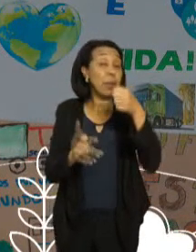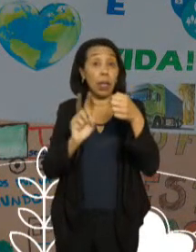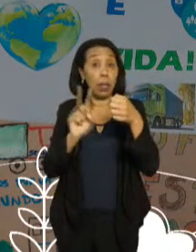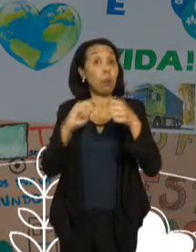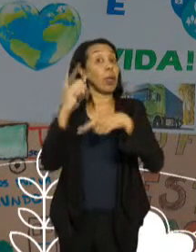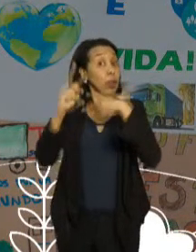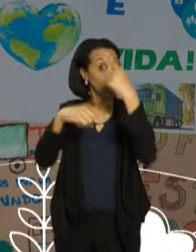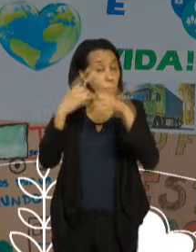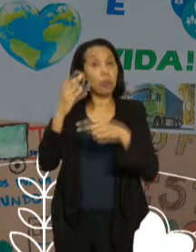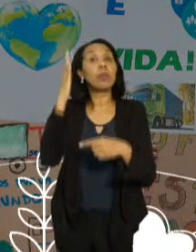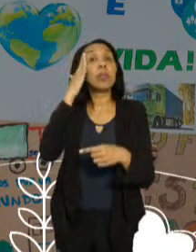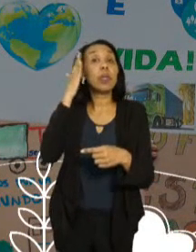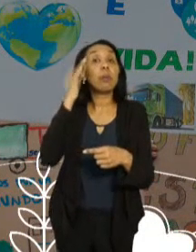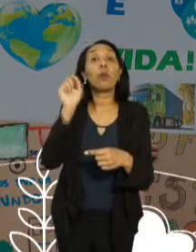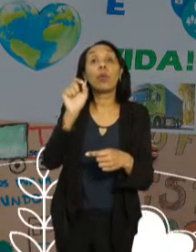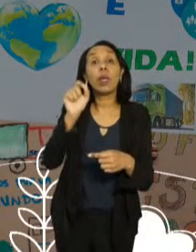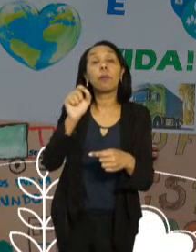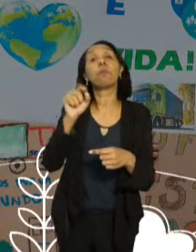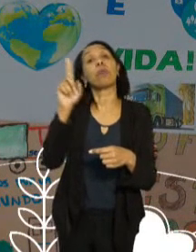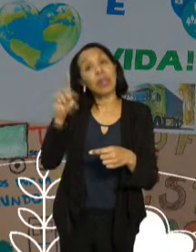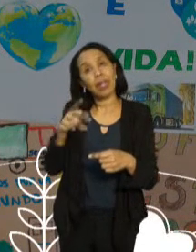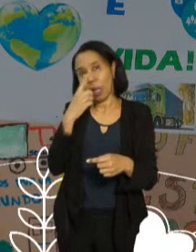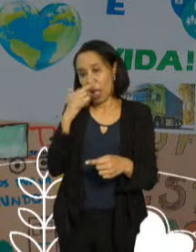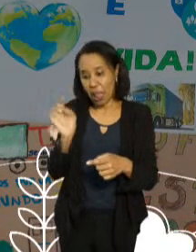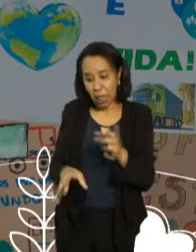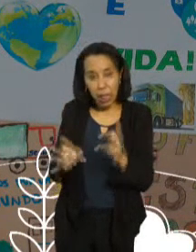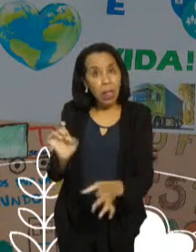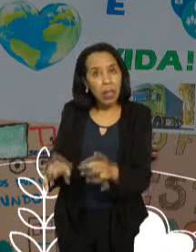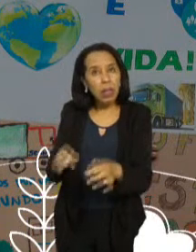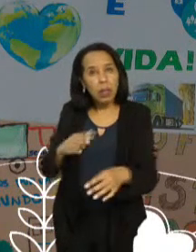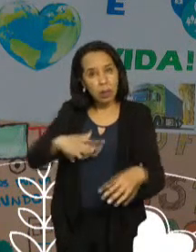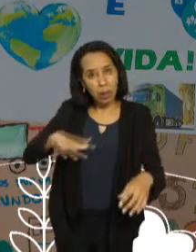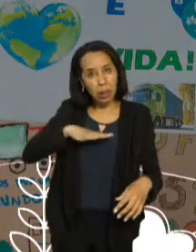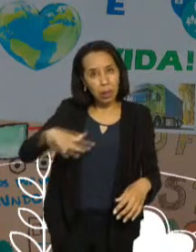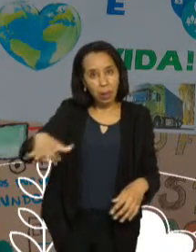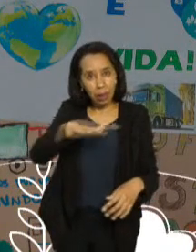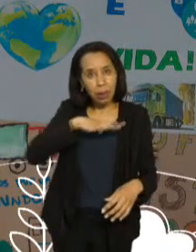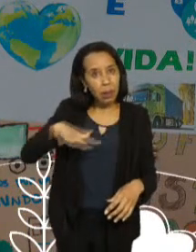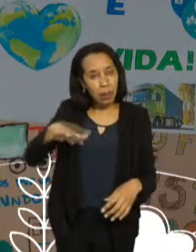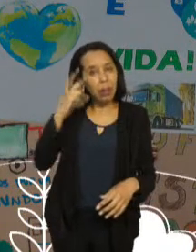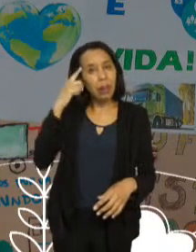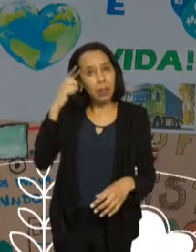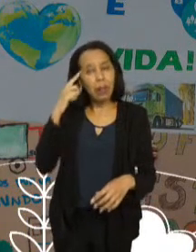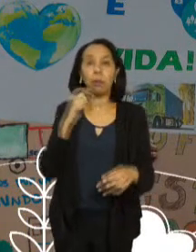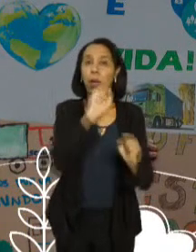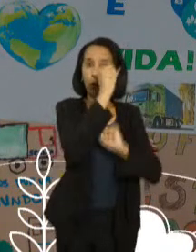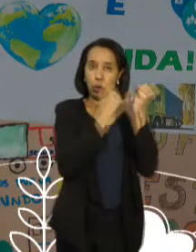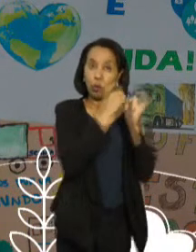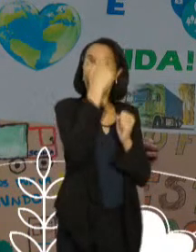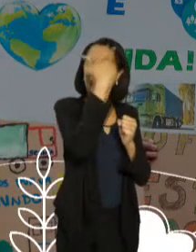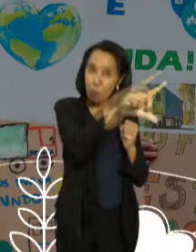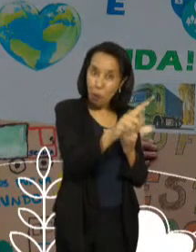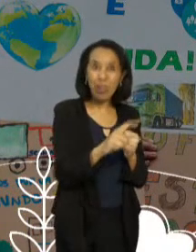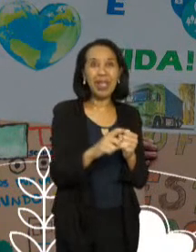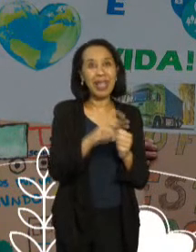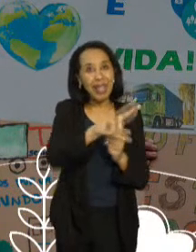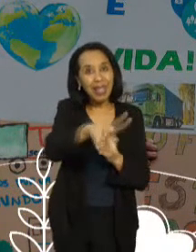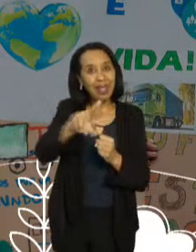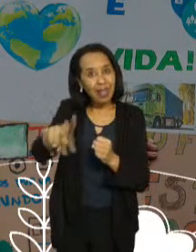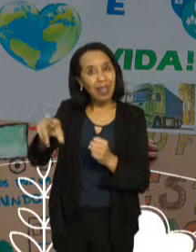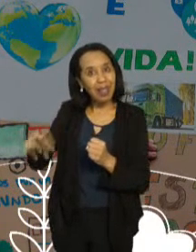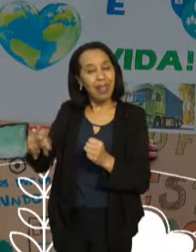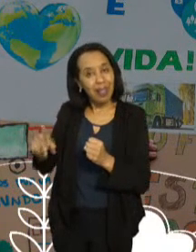para nós sabemos que para resíduos urbanos e equiparados nós vamos ter uma característica, para os industriais outra, e também para